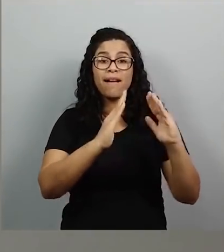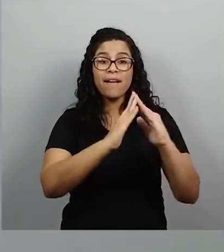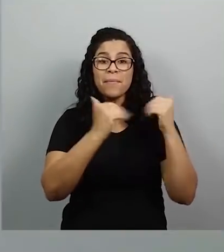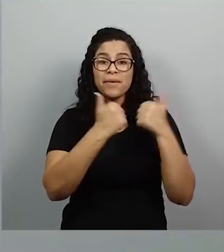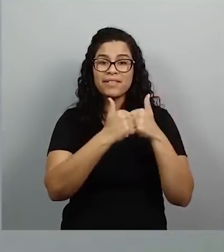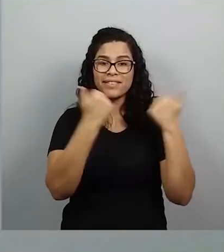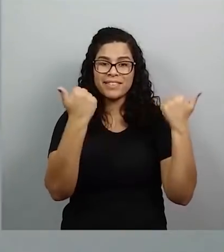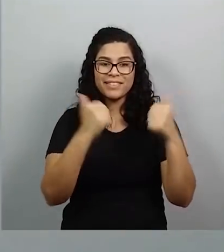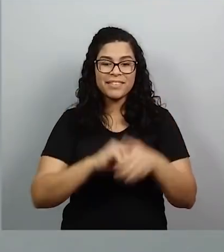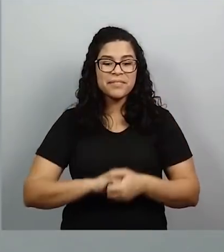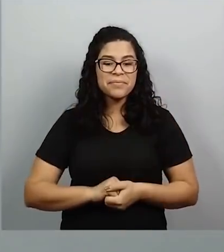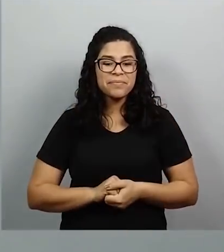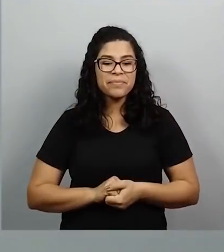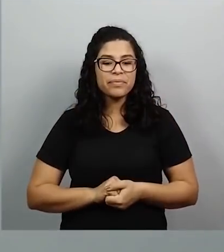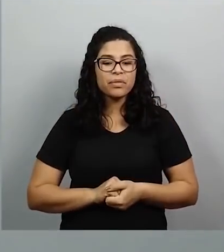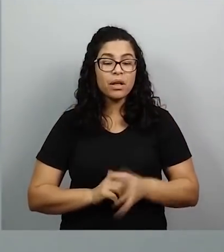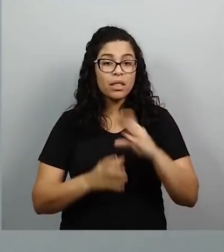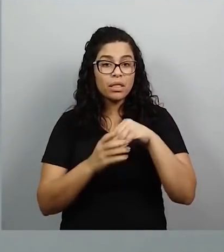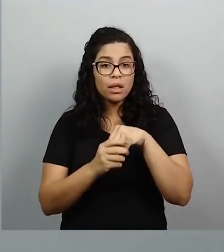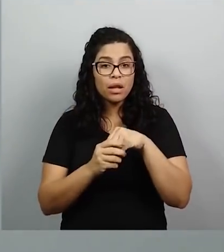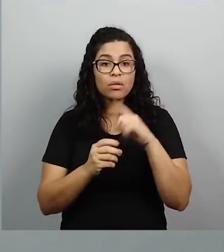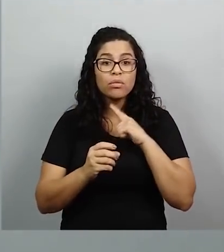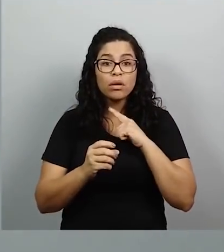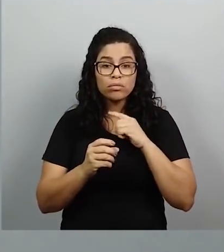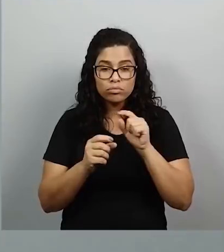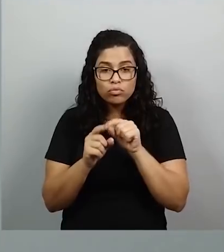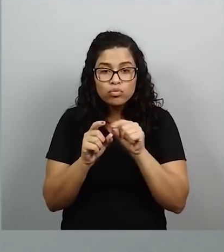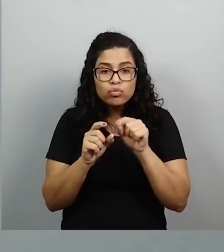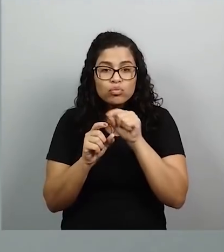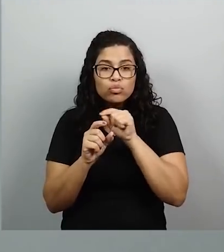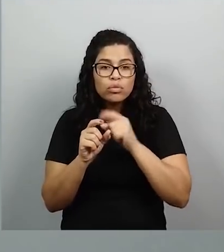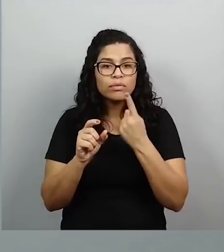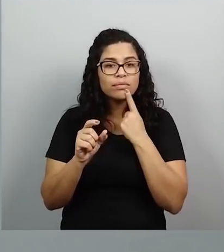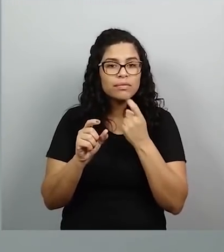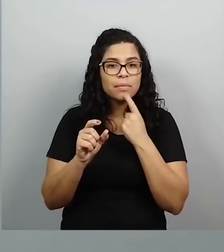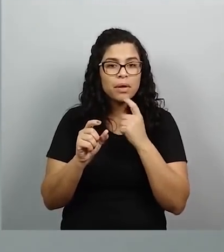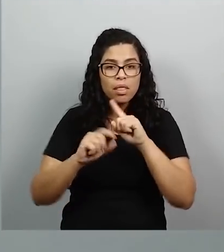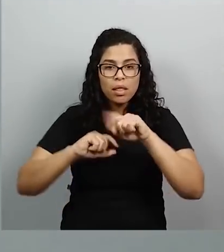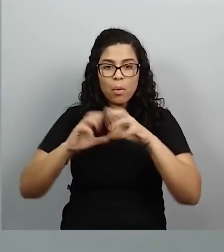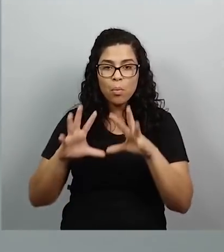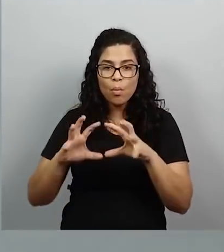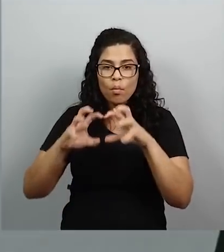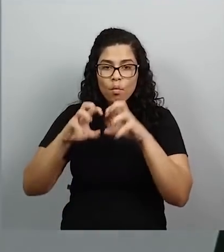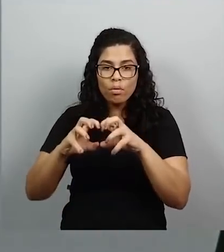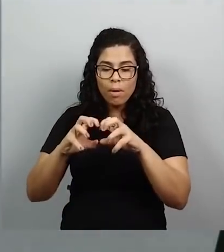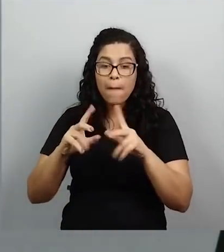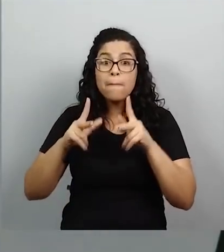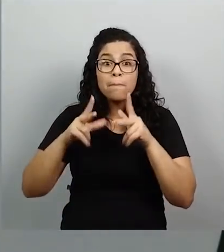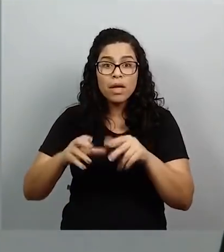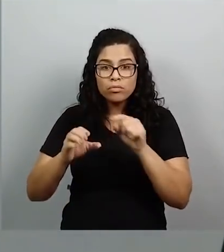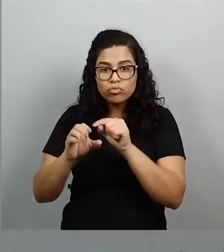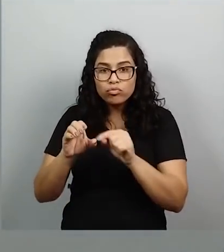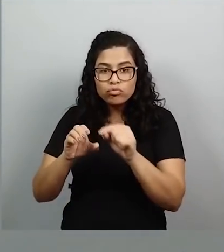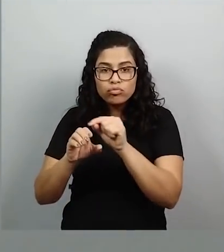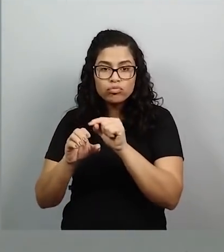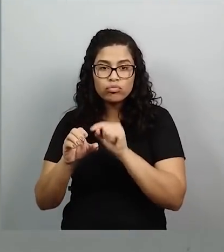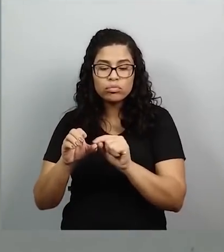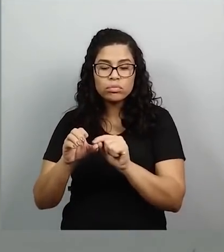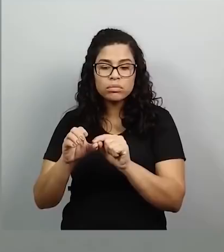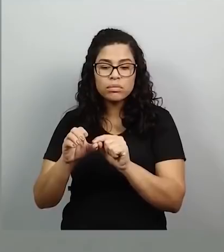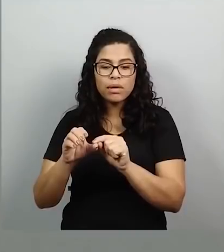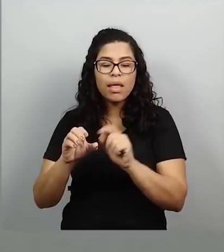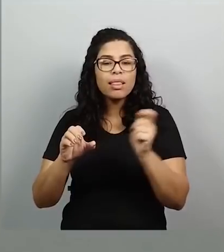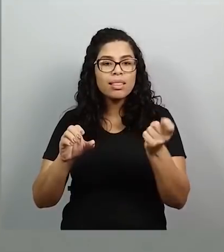né? Por dentro, ele tem essas sementinhas vermelhas. Depois de seca, mesmo com a semente,